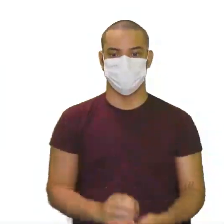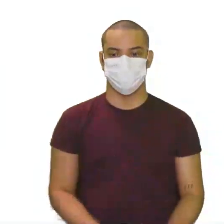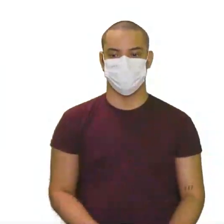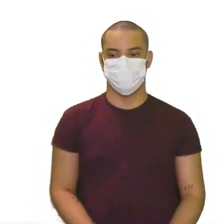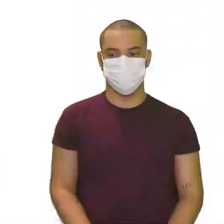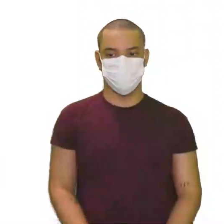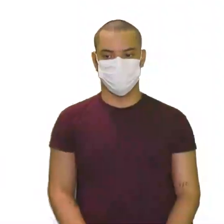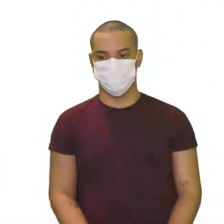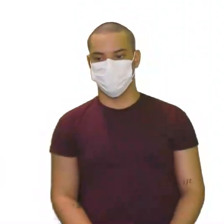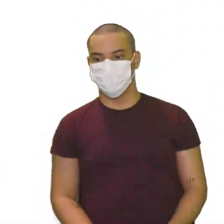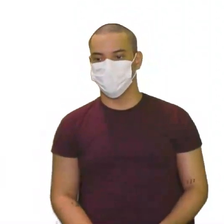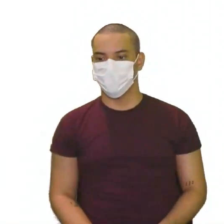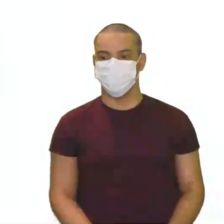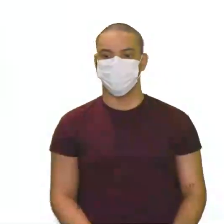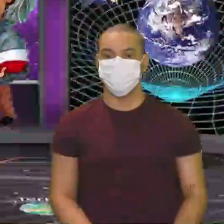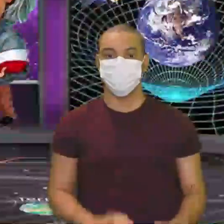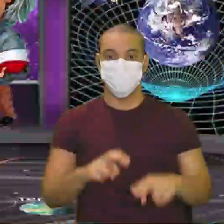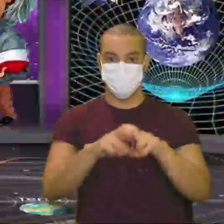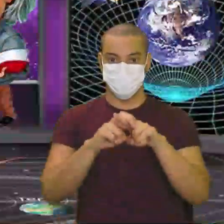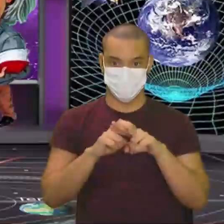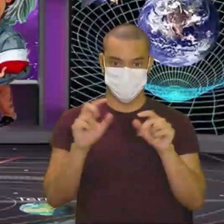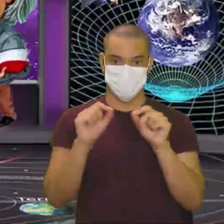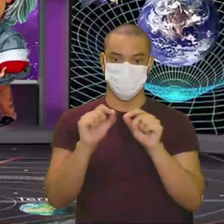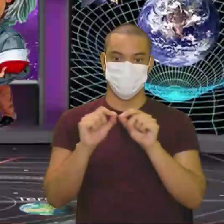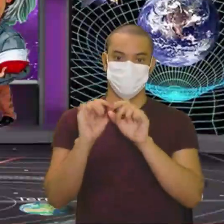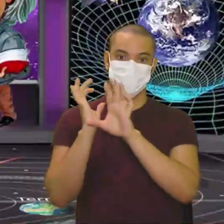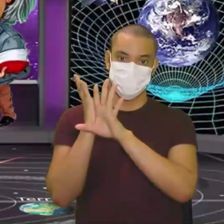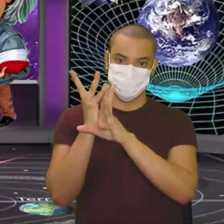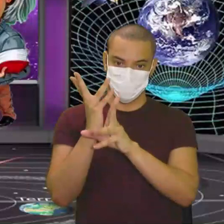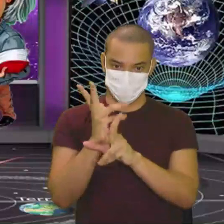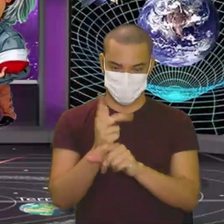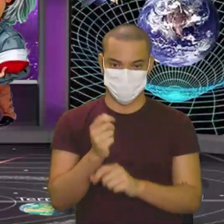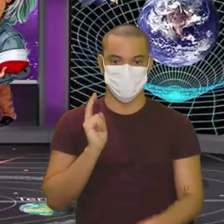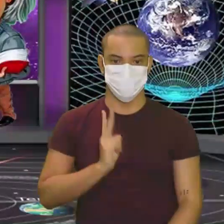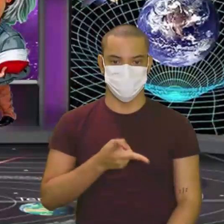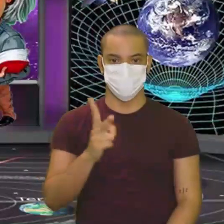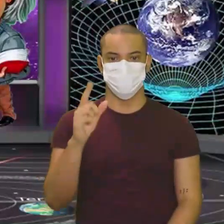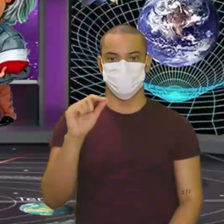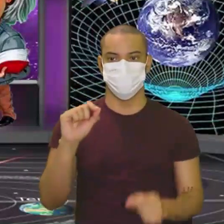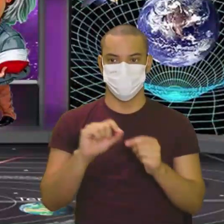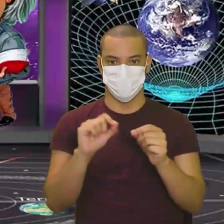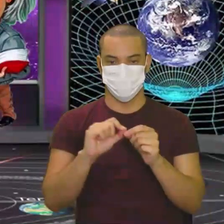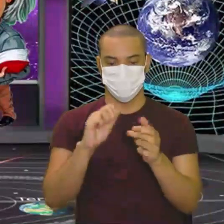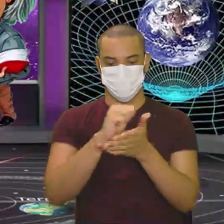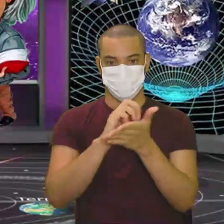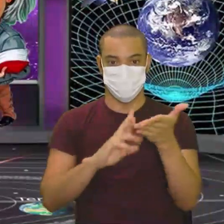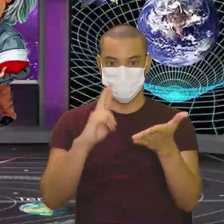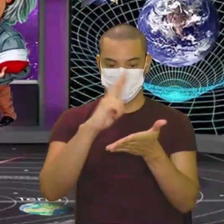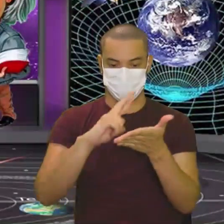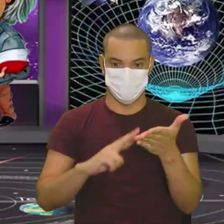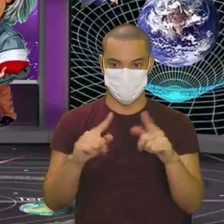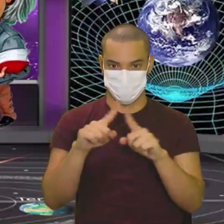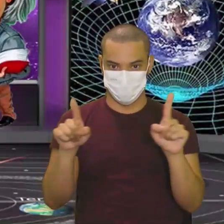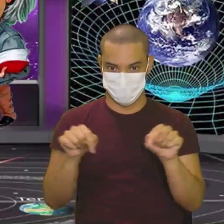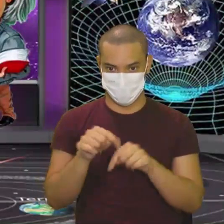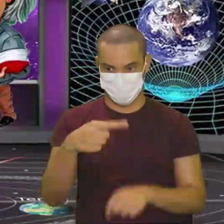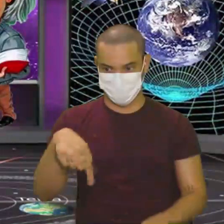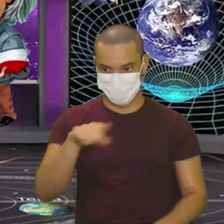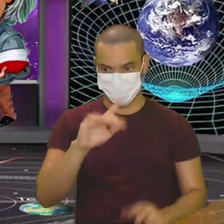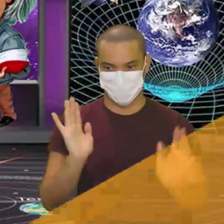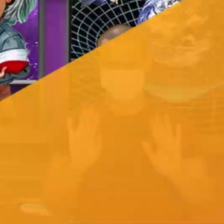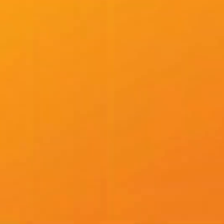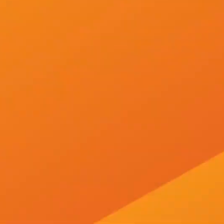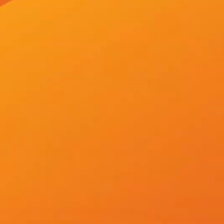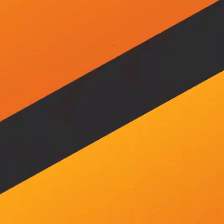também tá pessoal então essa foi nossa revisão fica com medo que daqui a pouco tem atividade de sala para você está tchau